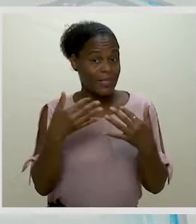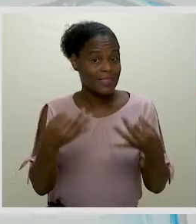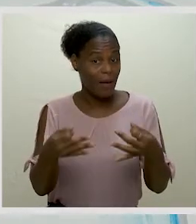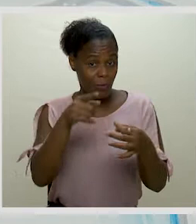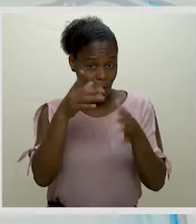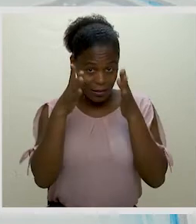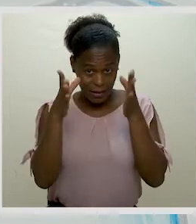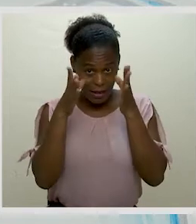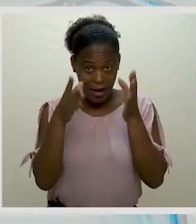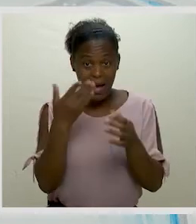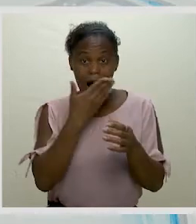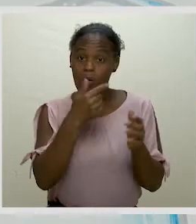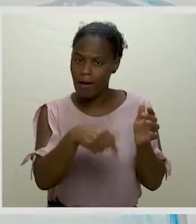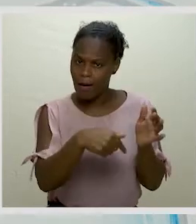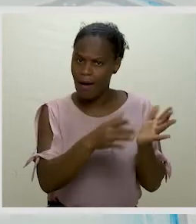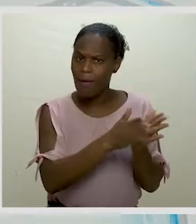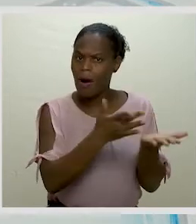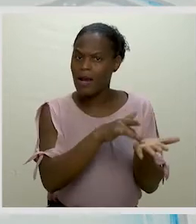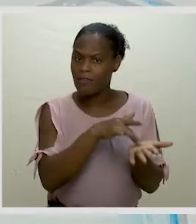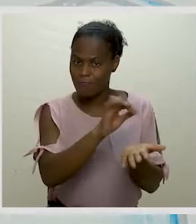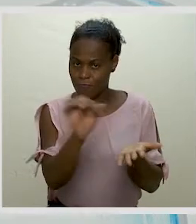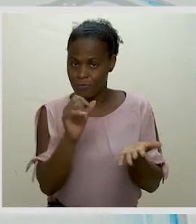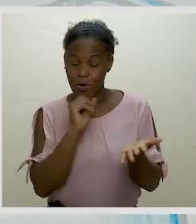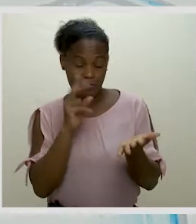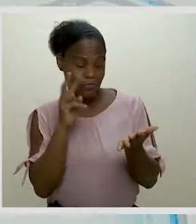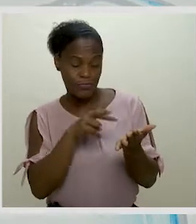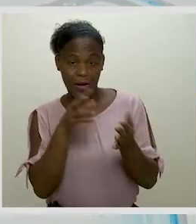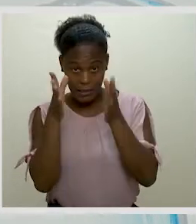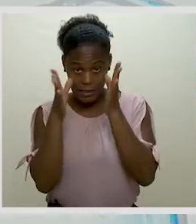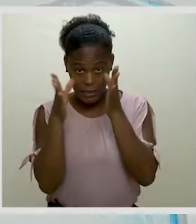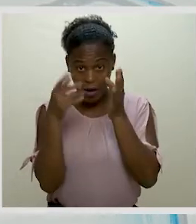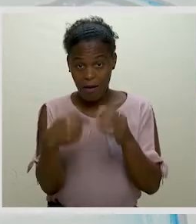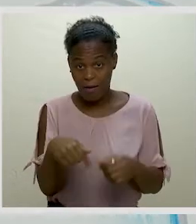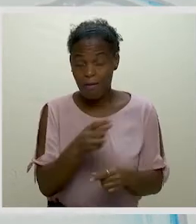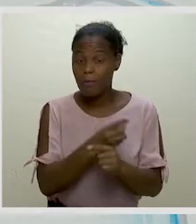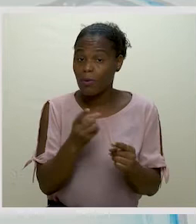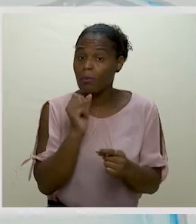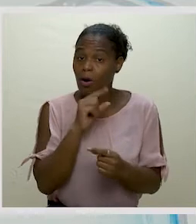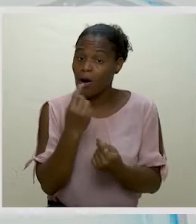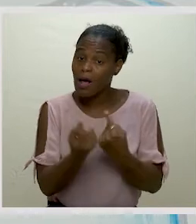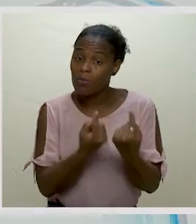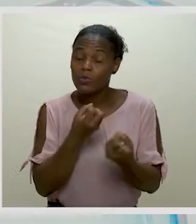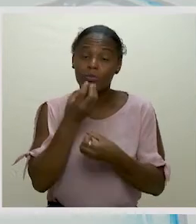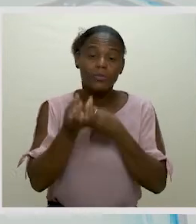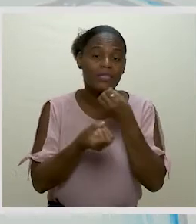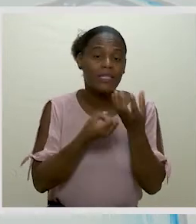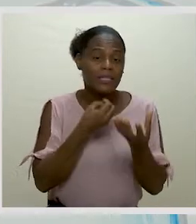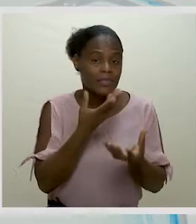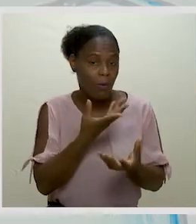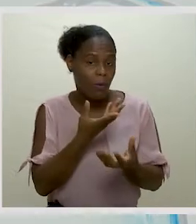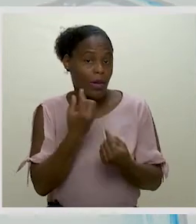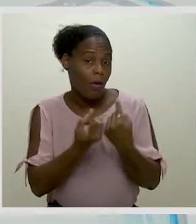sempre atentos, a matéria está no vosso manual, mas já sabem, têm que prestar atenção, porque pode haver alguma